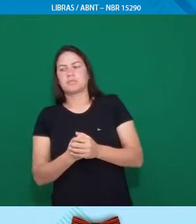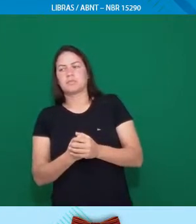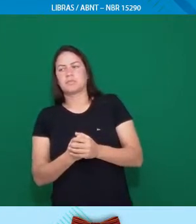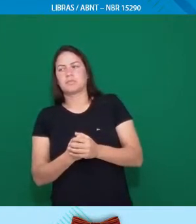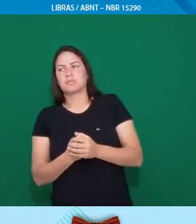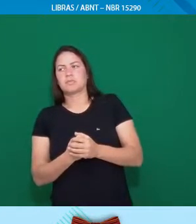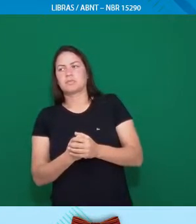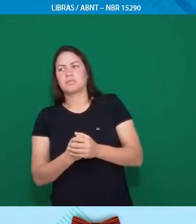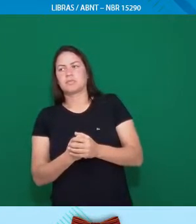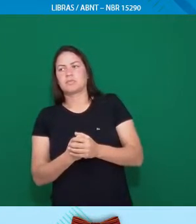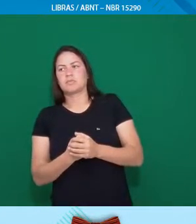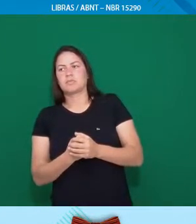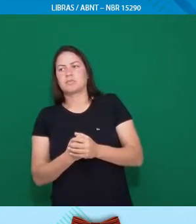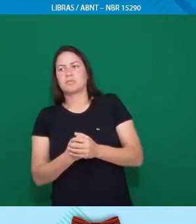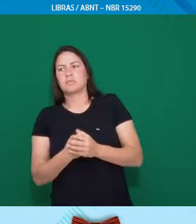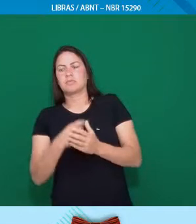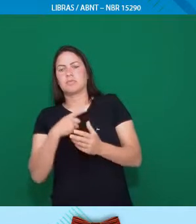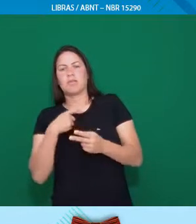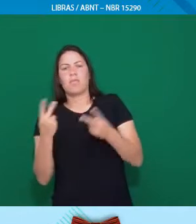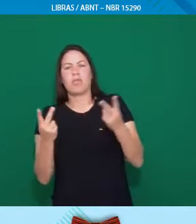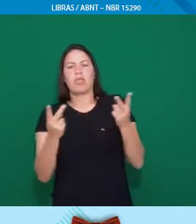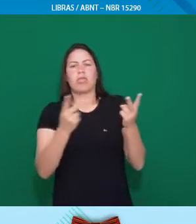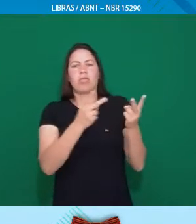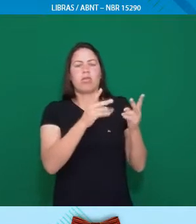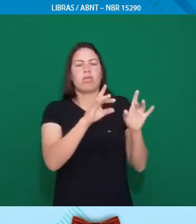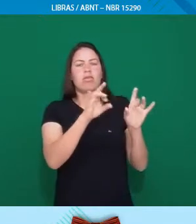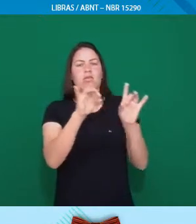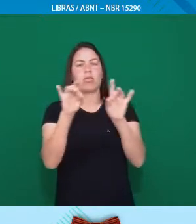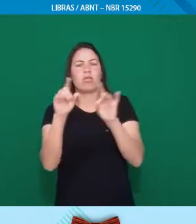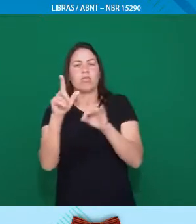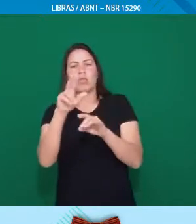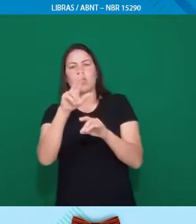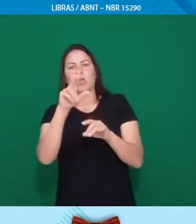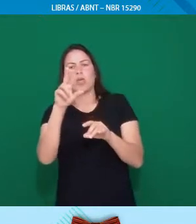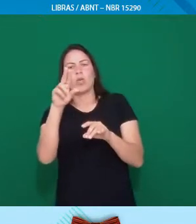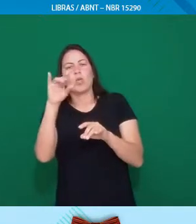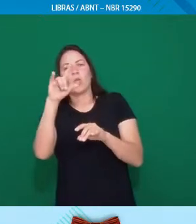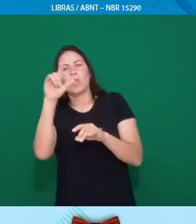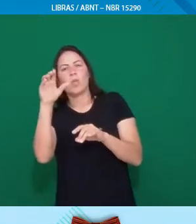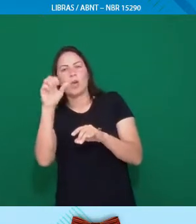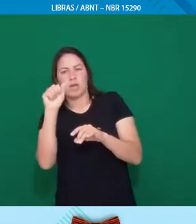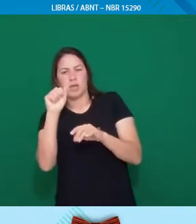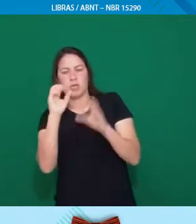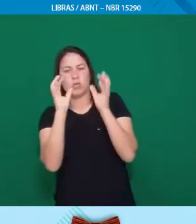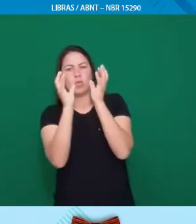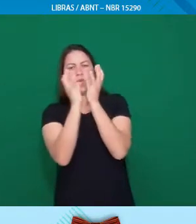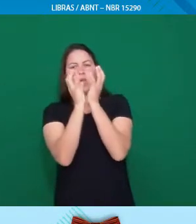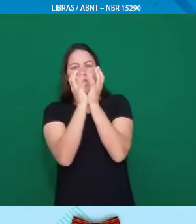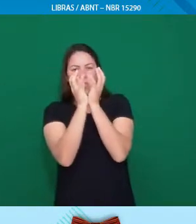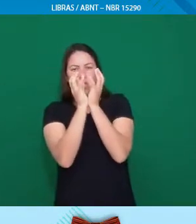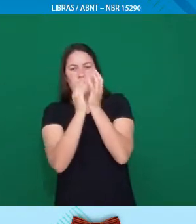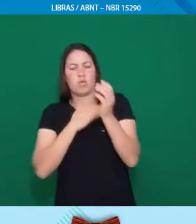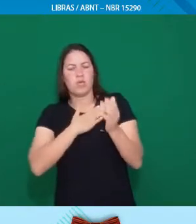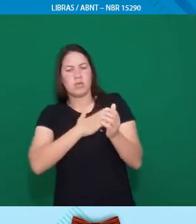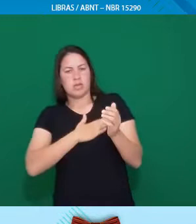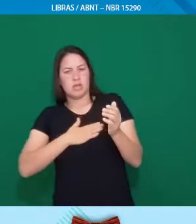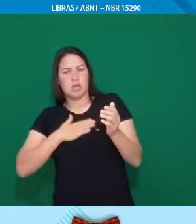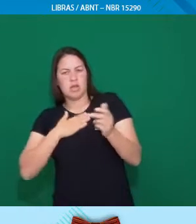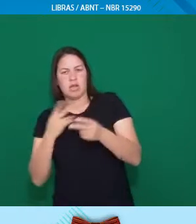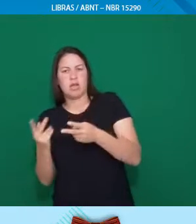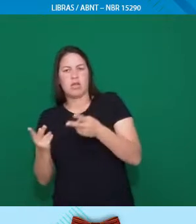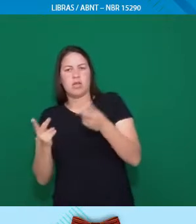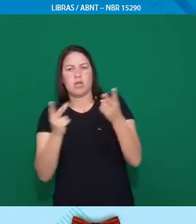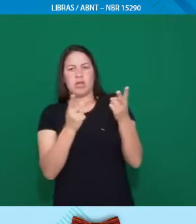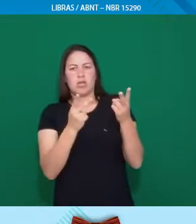vamos hoje nós temos a ilustre presença do Luize todo o time da pai tão Luiz gostaria o